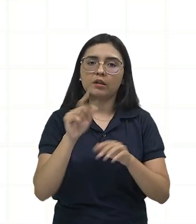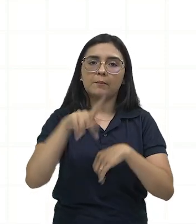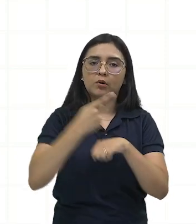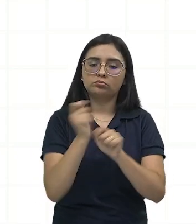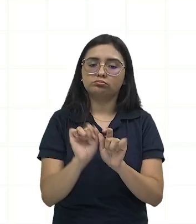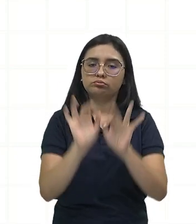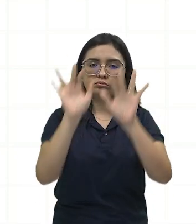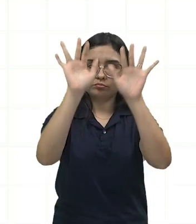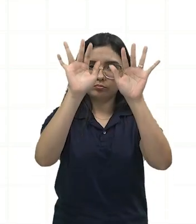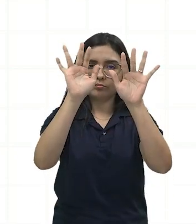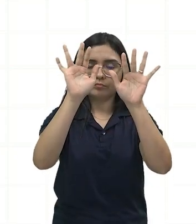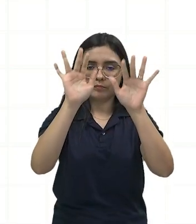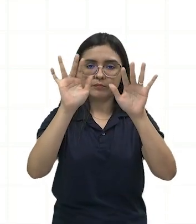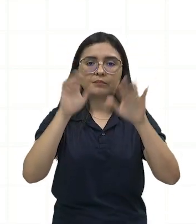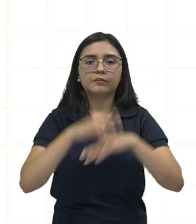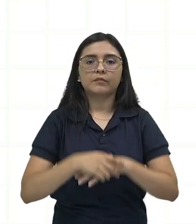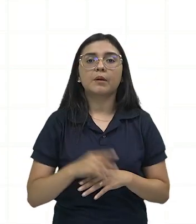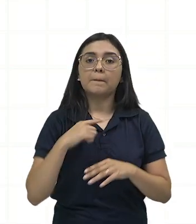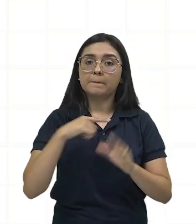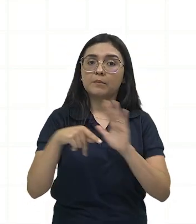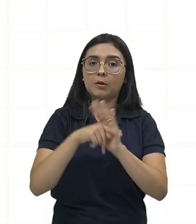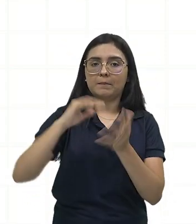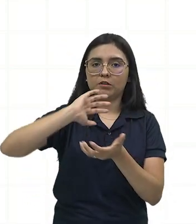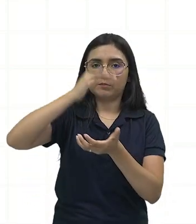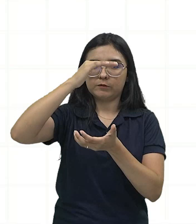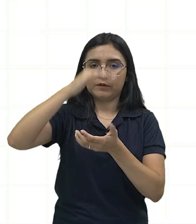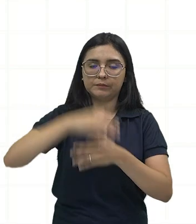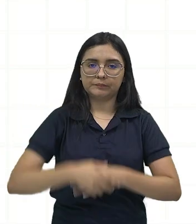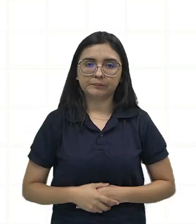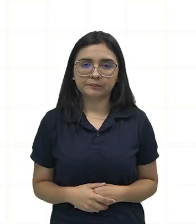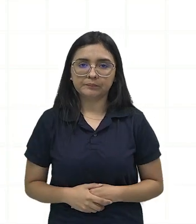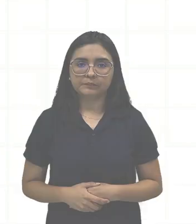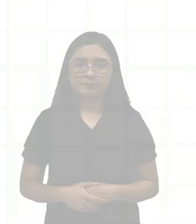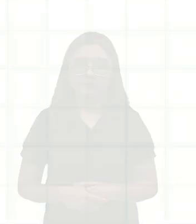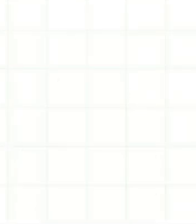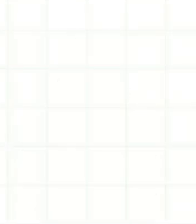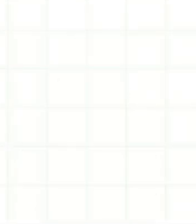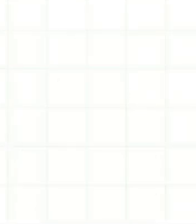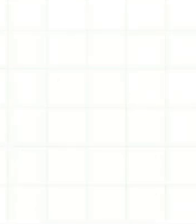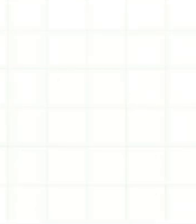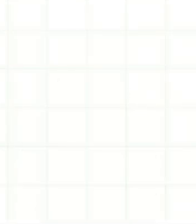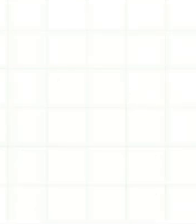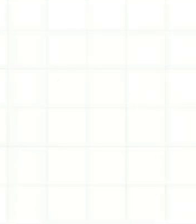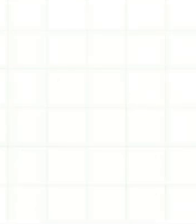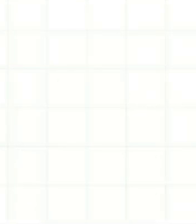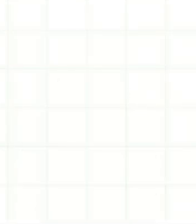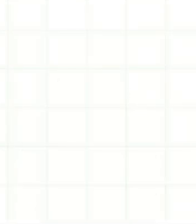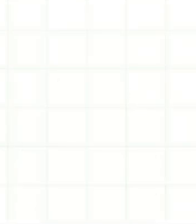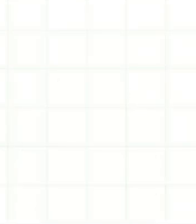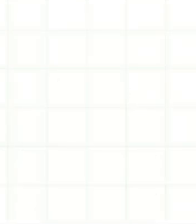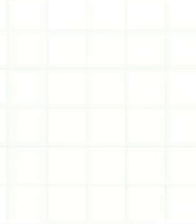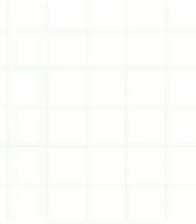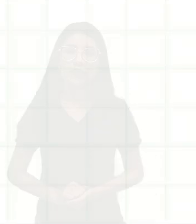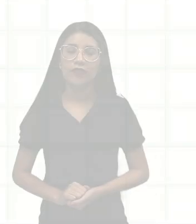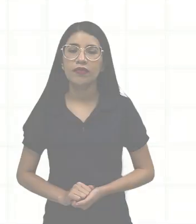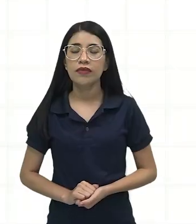devolvem essa água para a atmosfera. E quando a gente fala em devolver água para a atmosfera, é legal a gente